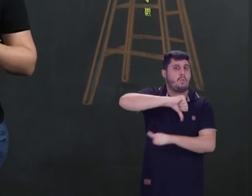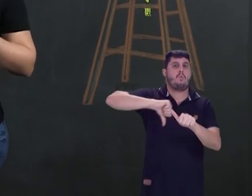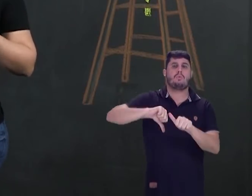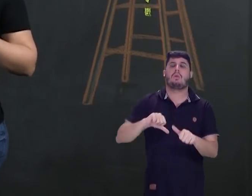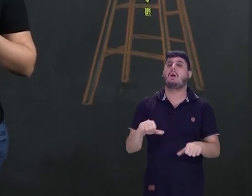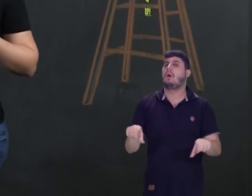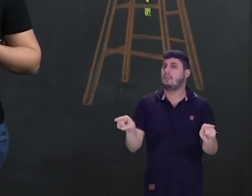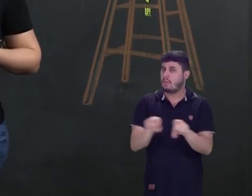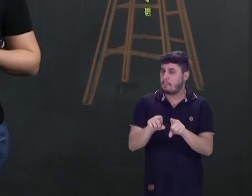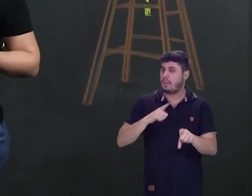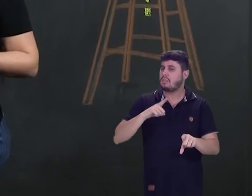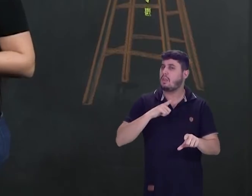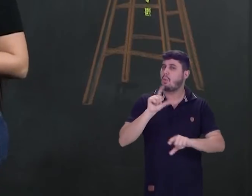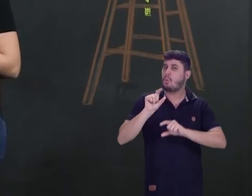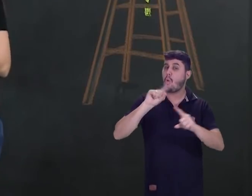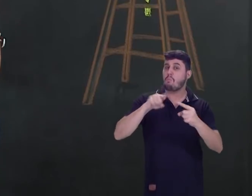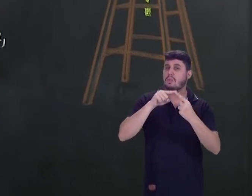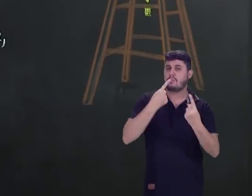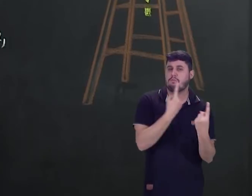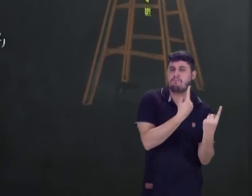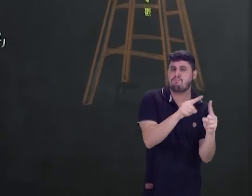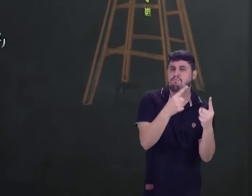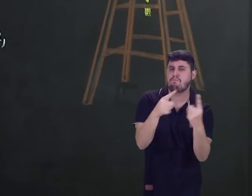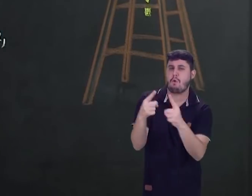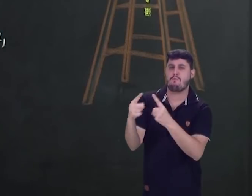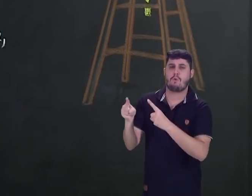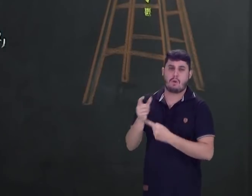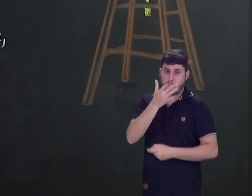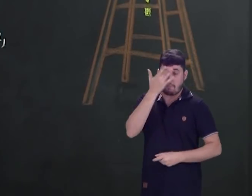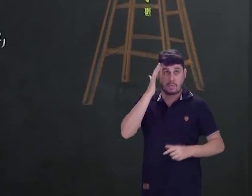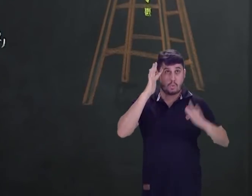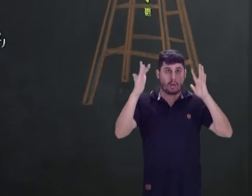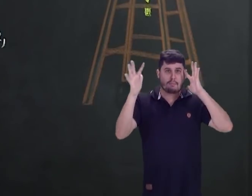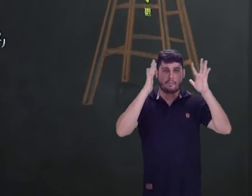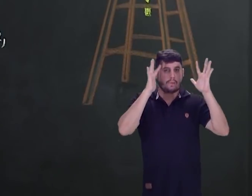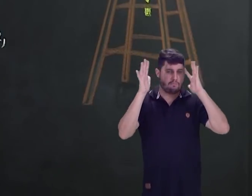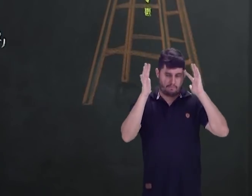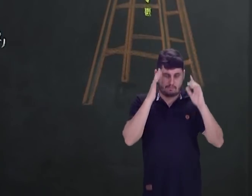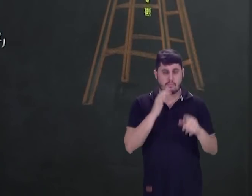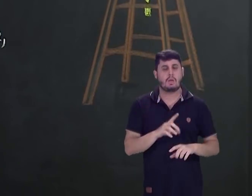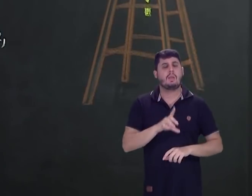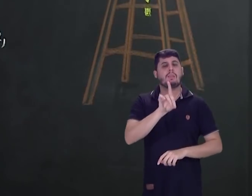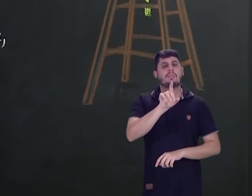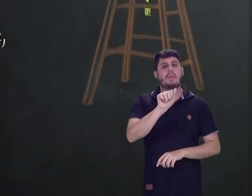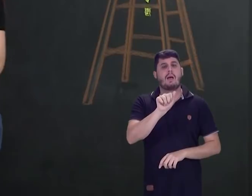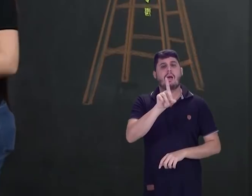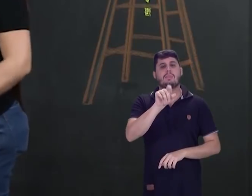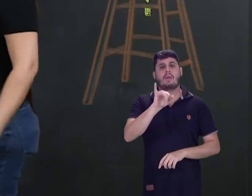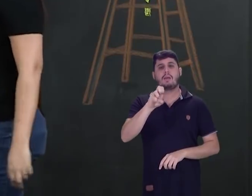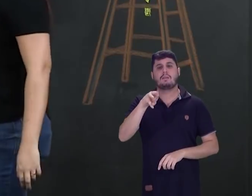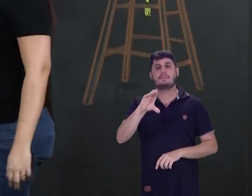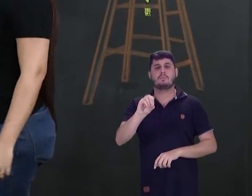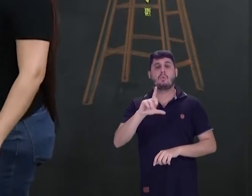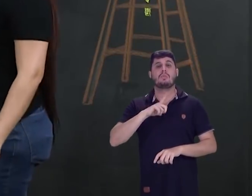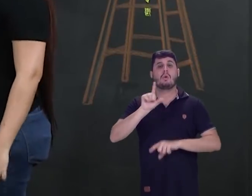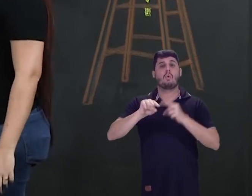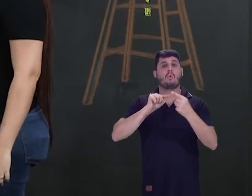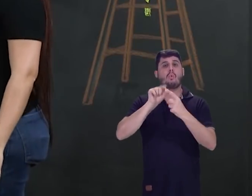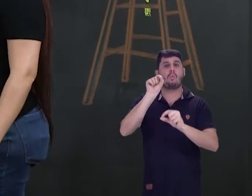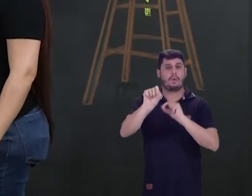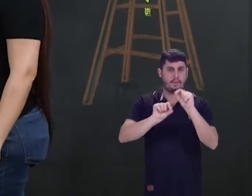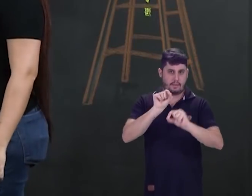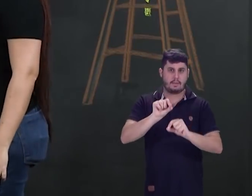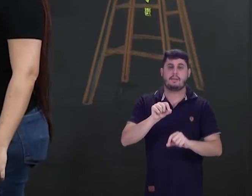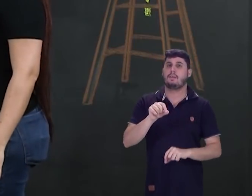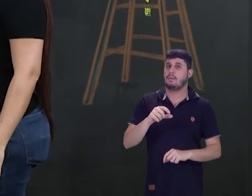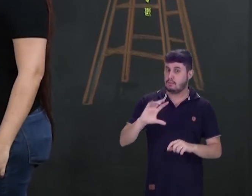Existiram muitas peças assim de provocação. Então, o que foi o dadaísmo? Foi uma relação, uma proposta, né, de relação intelectual entre arte e